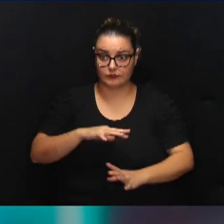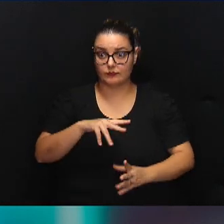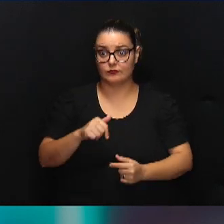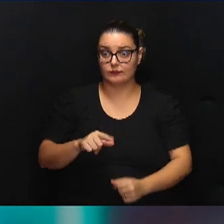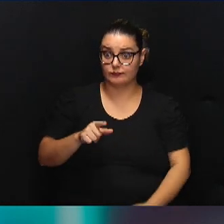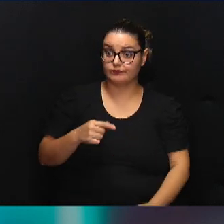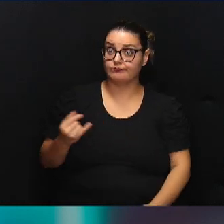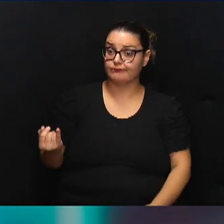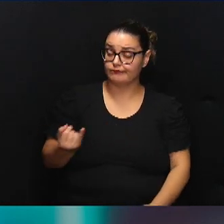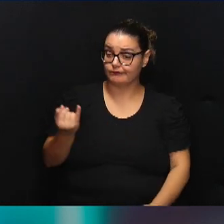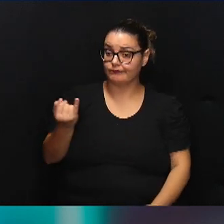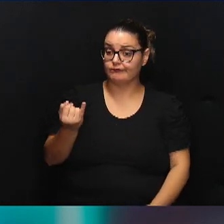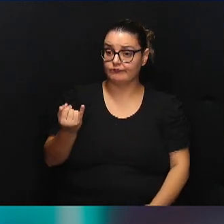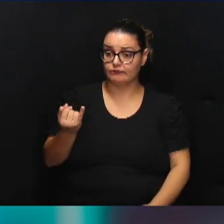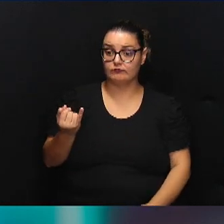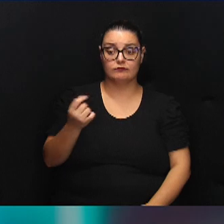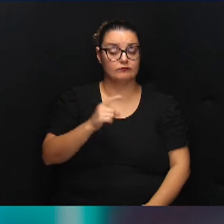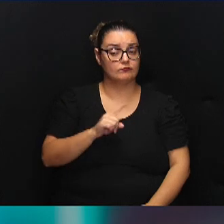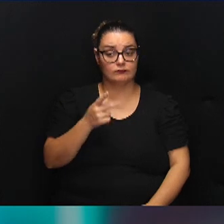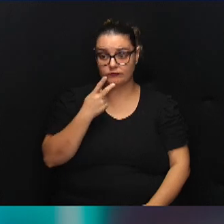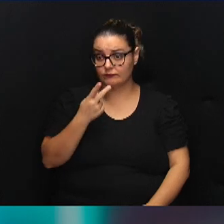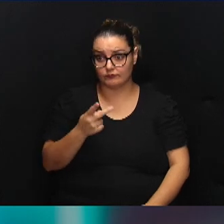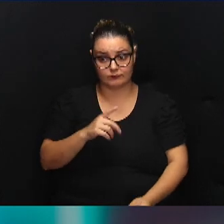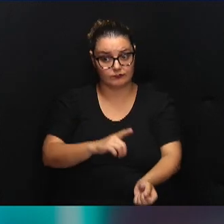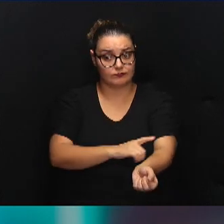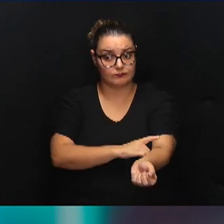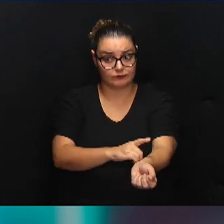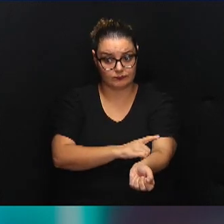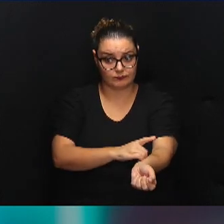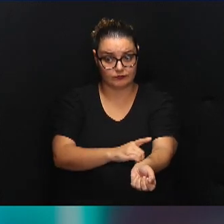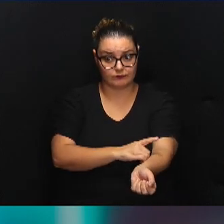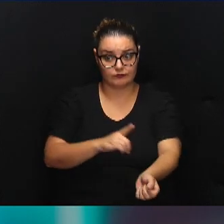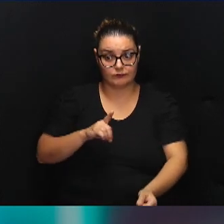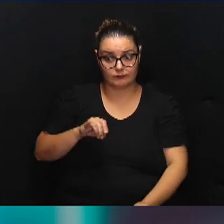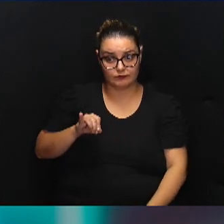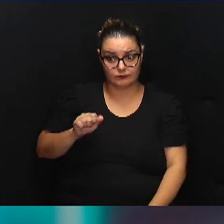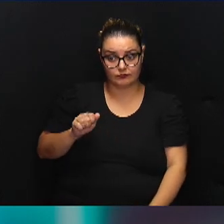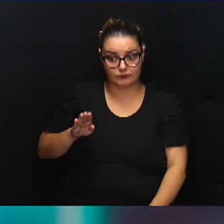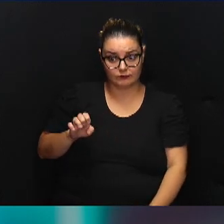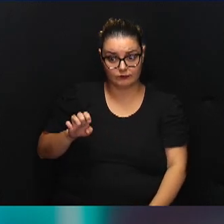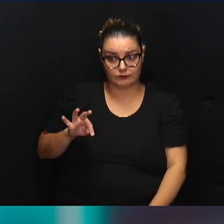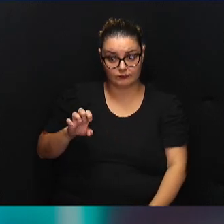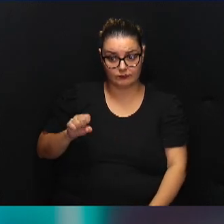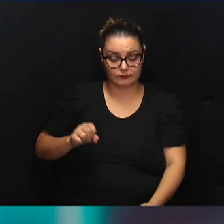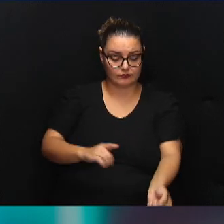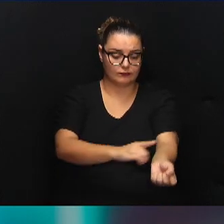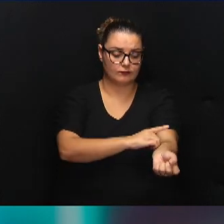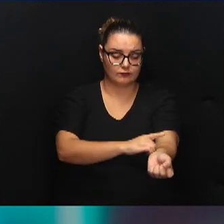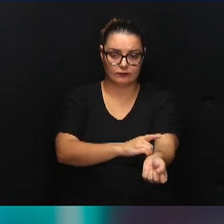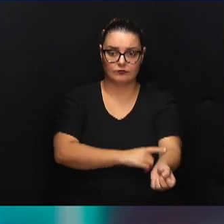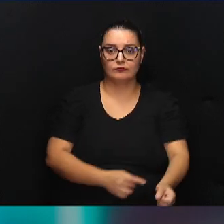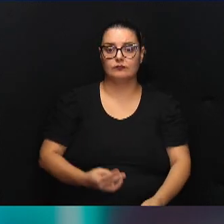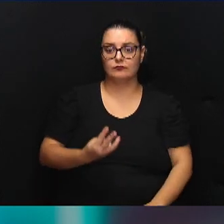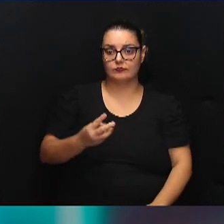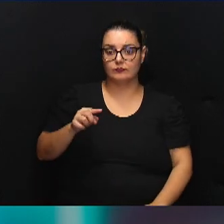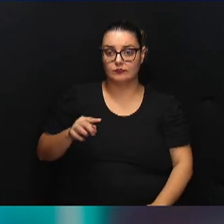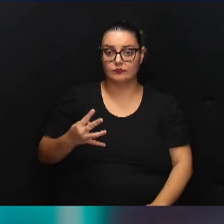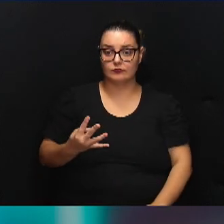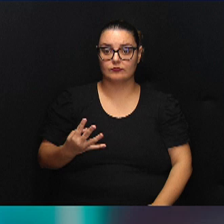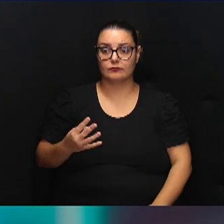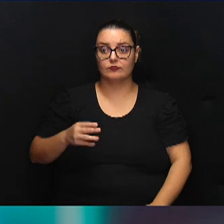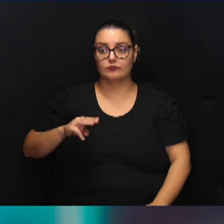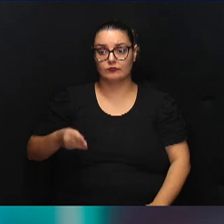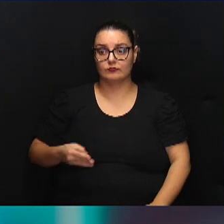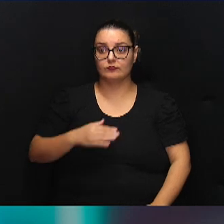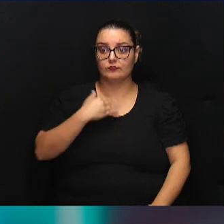não se falar em diabetes. E a gente ainda tem que 3,4 milhões das mortes no